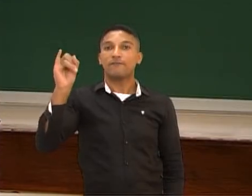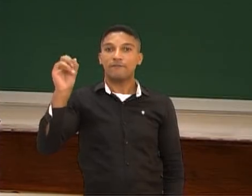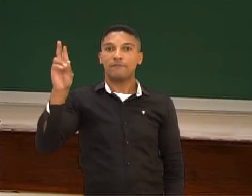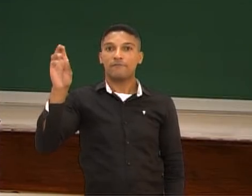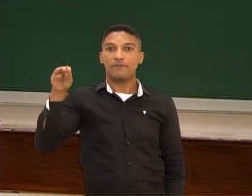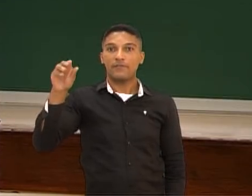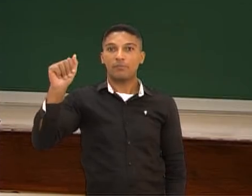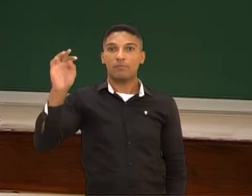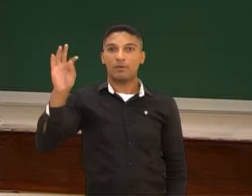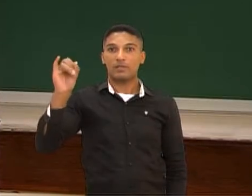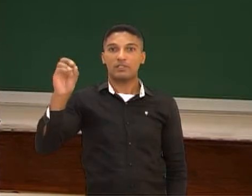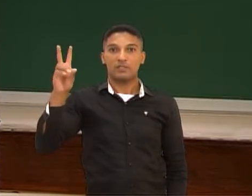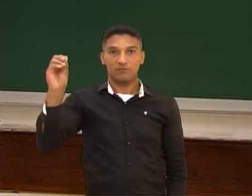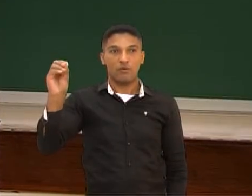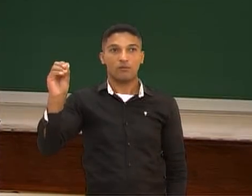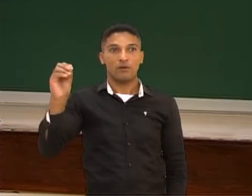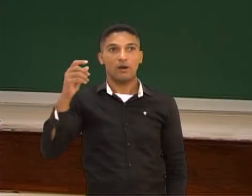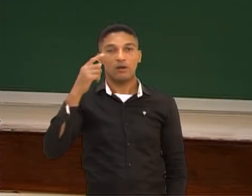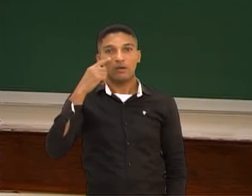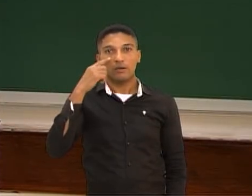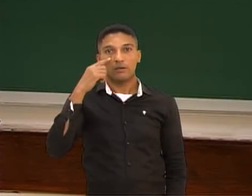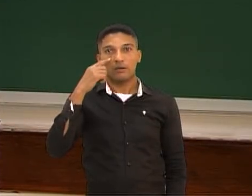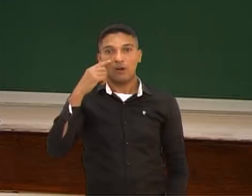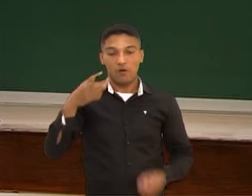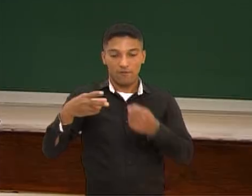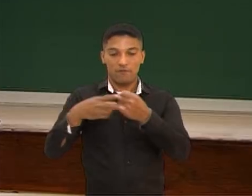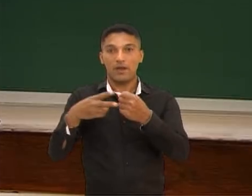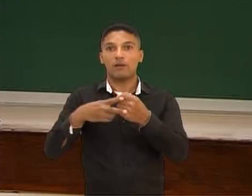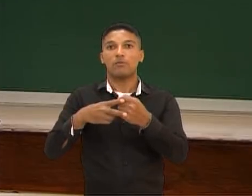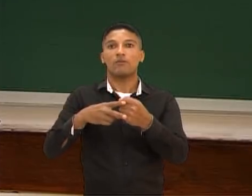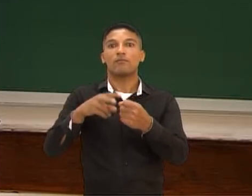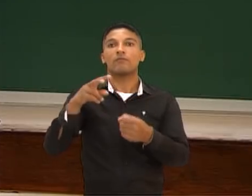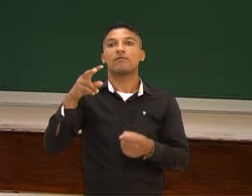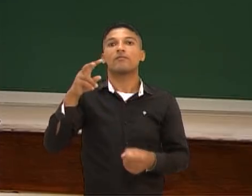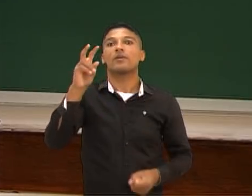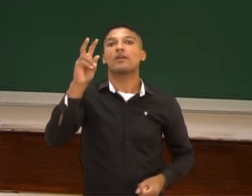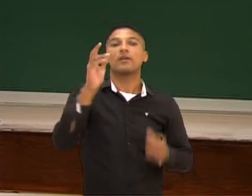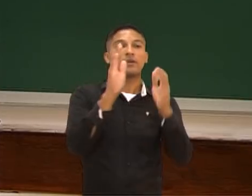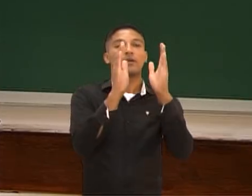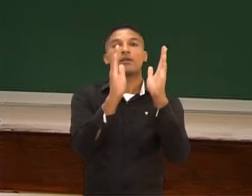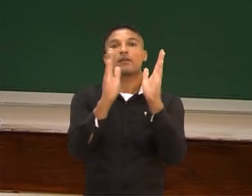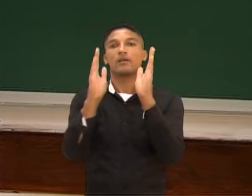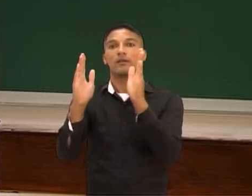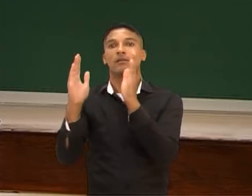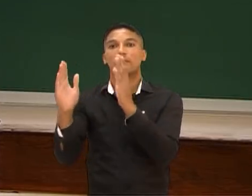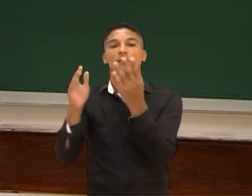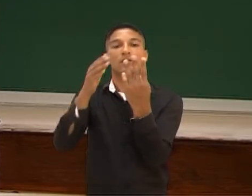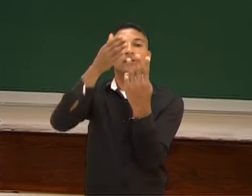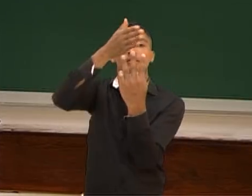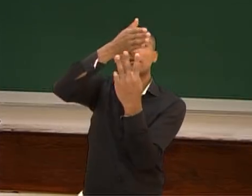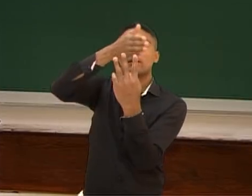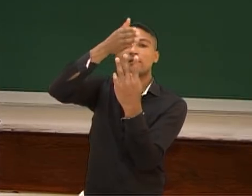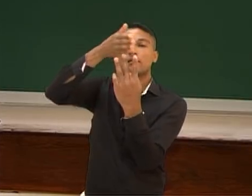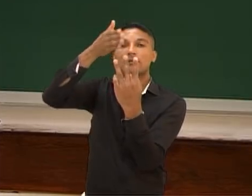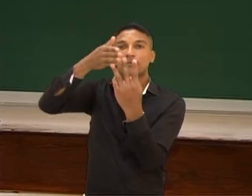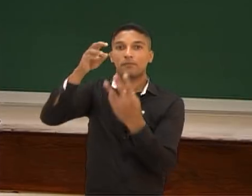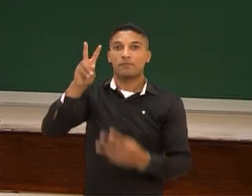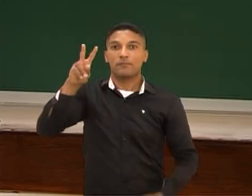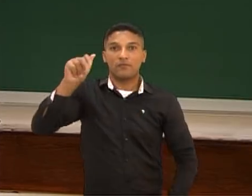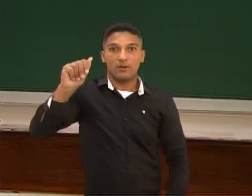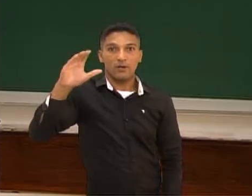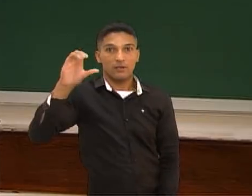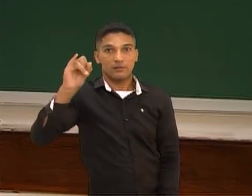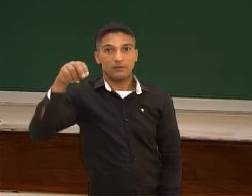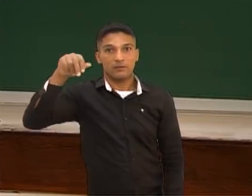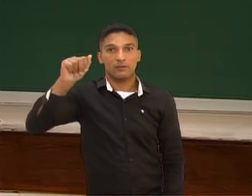da importância da vacina, então eu trouxe esse verbo vacinar-se conjugado para a gente ver como é que foi feito, né? Para a gente ir se apropriando aí de